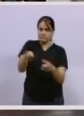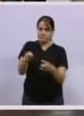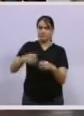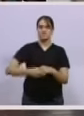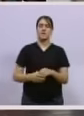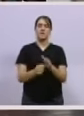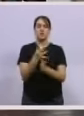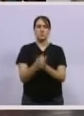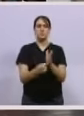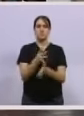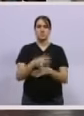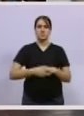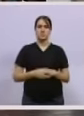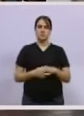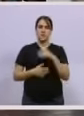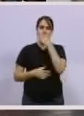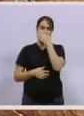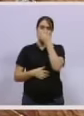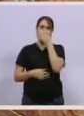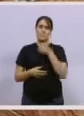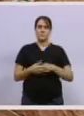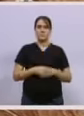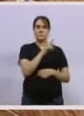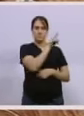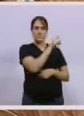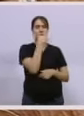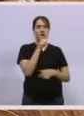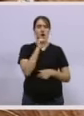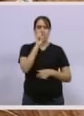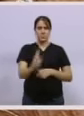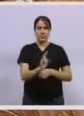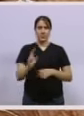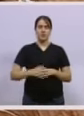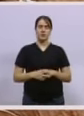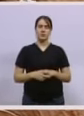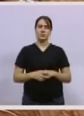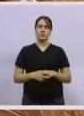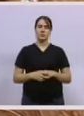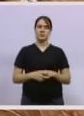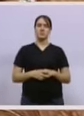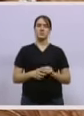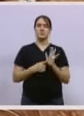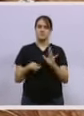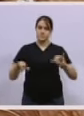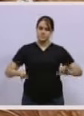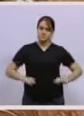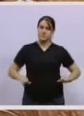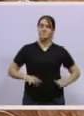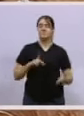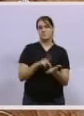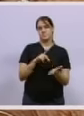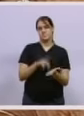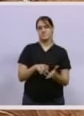Quantas vezes eu escutava as histórias tristes da minha mãe? Minha mãe tem cada história, meu Deus do céu, sofrimento mesmo.